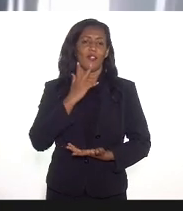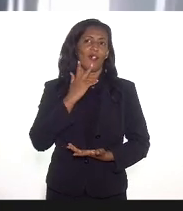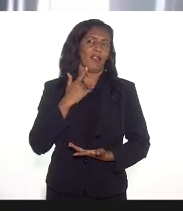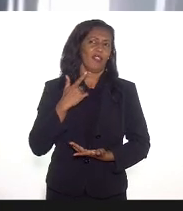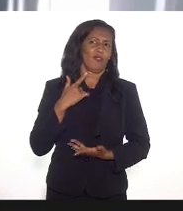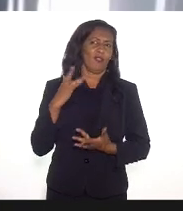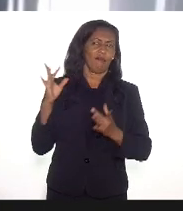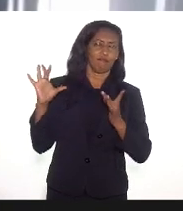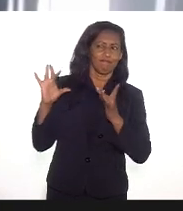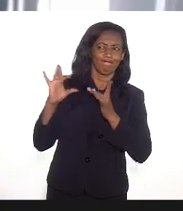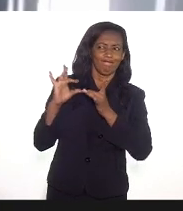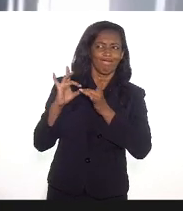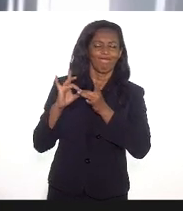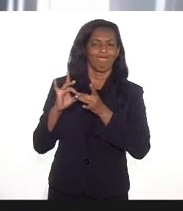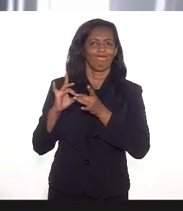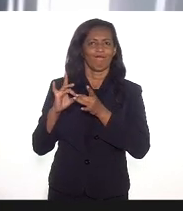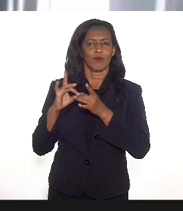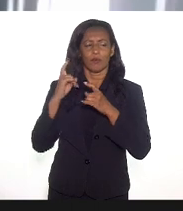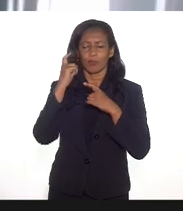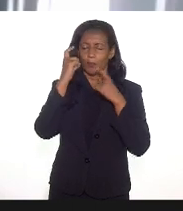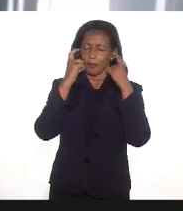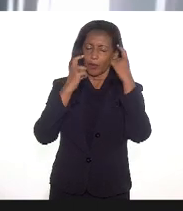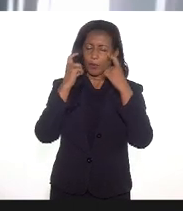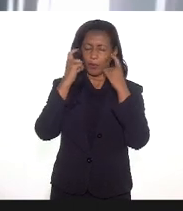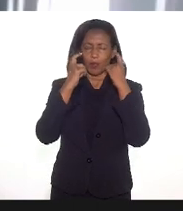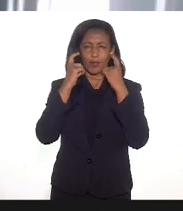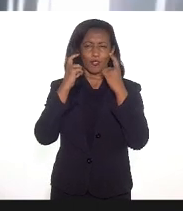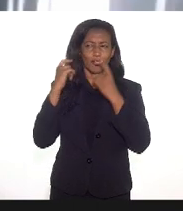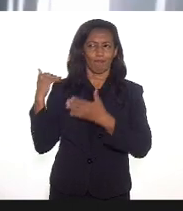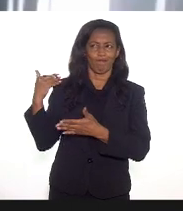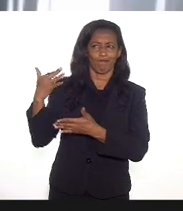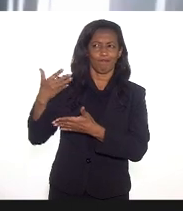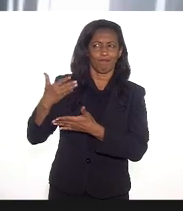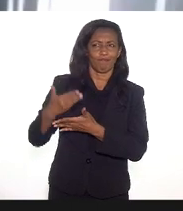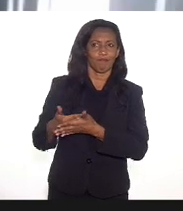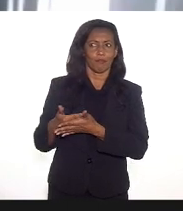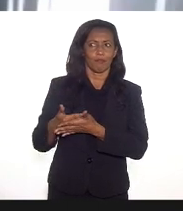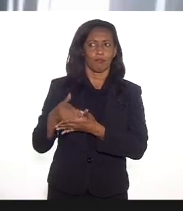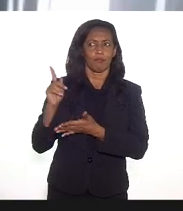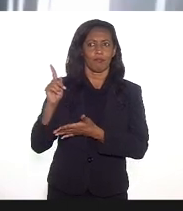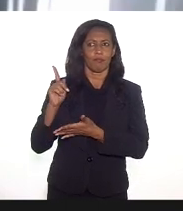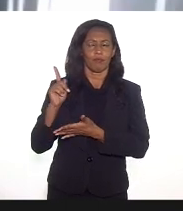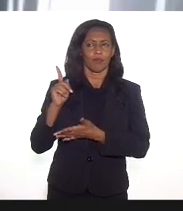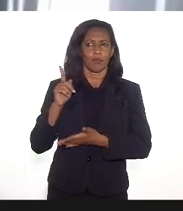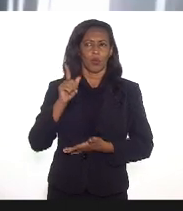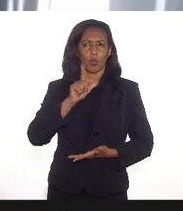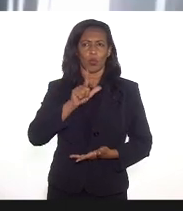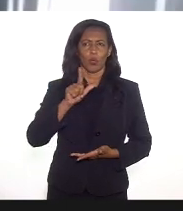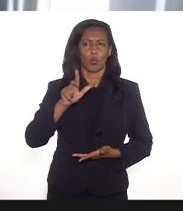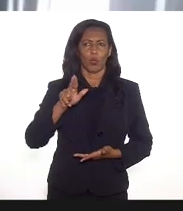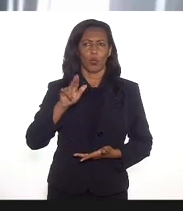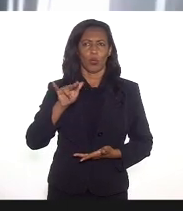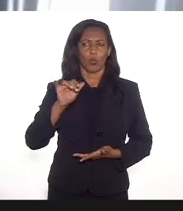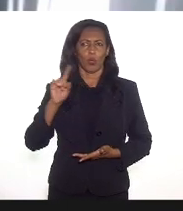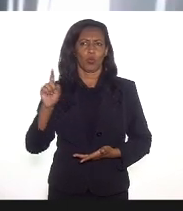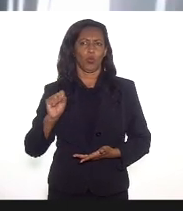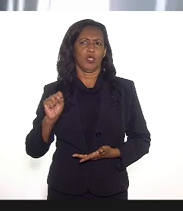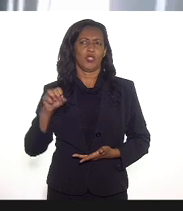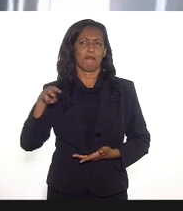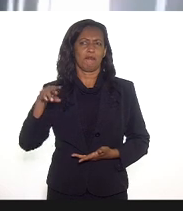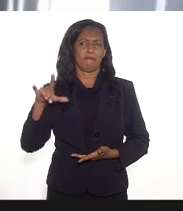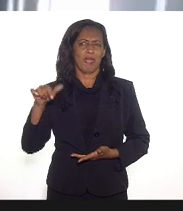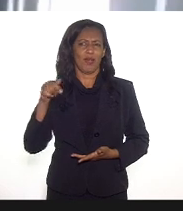sintonia com preocupações trazidas há pouco pelo Luiz Melo, que tem estado conosco nesse